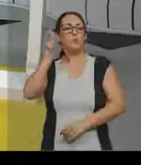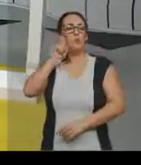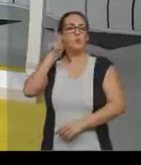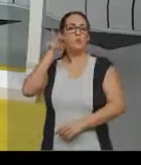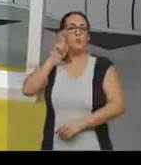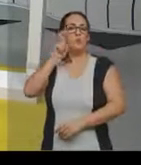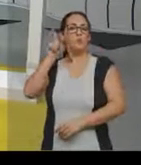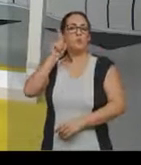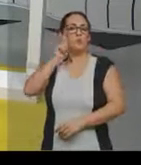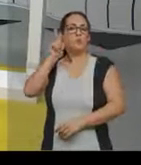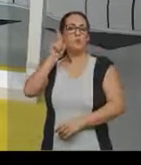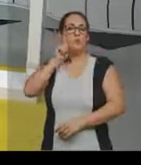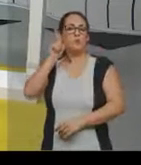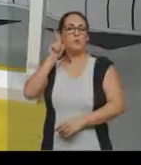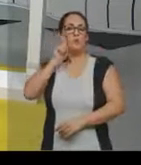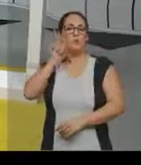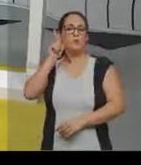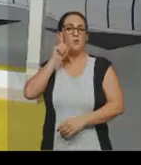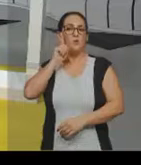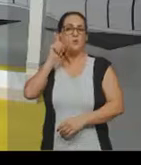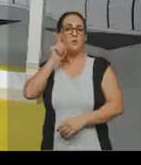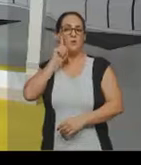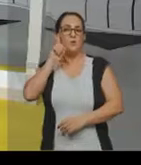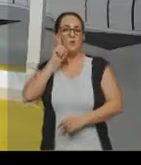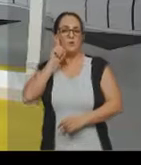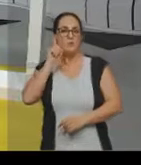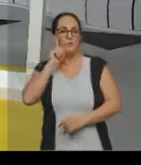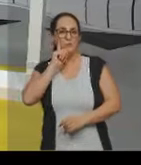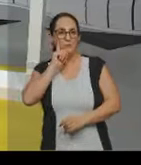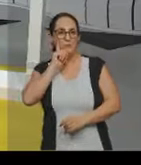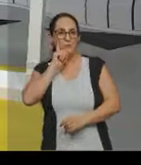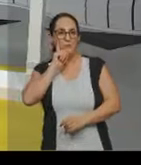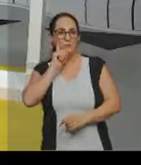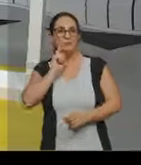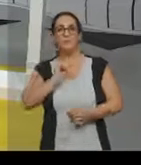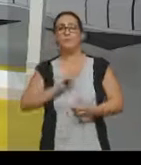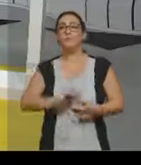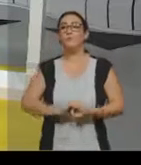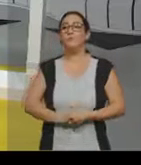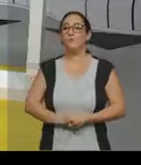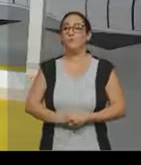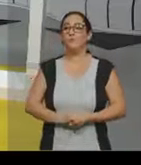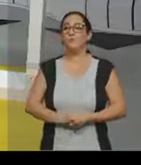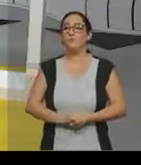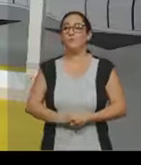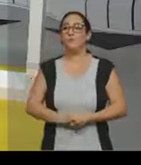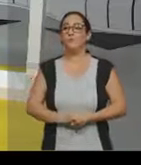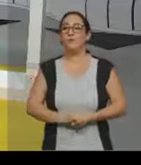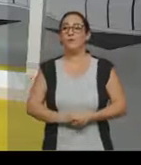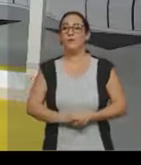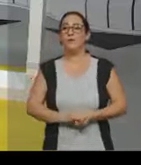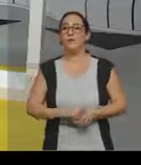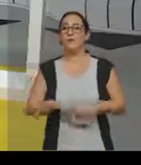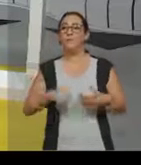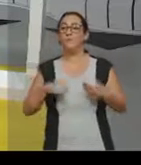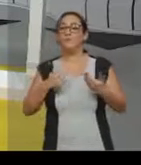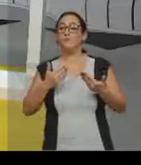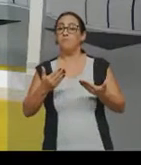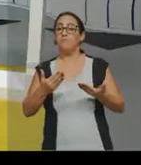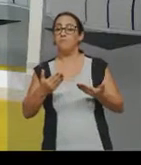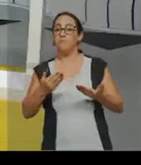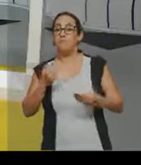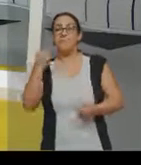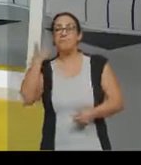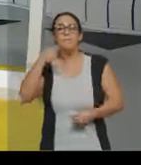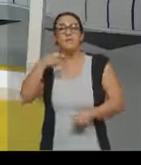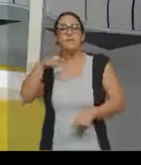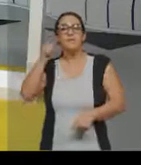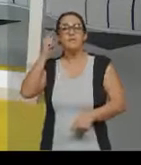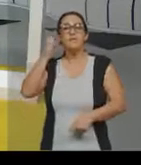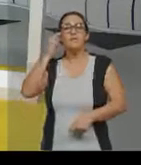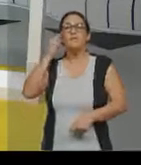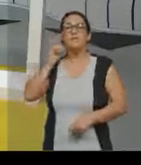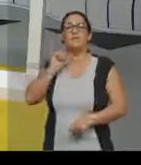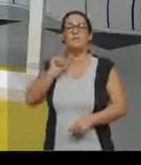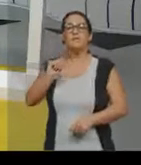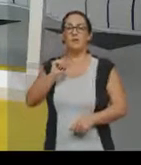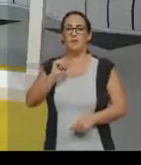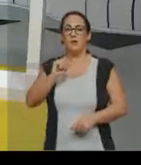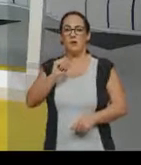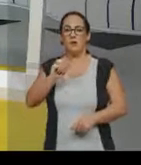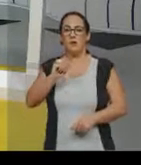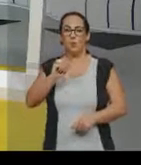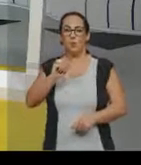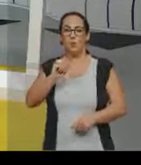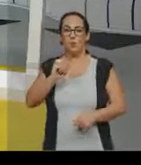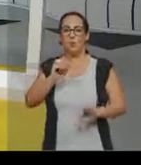trabalhar em BH e à tardinha, final do expediente, volta para BH, beleza? Bom, a gente tem que pensar o seguinte,